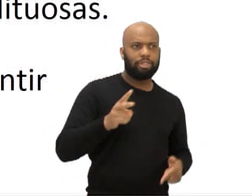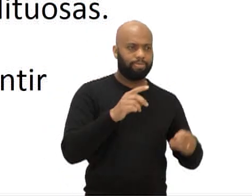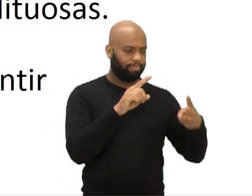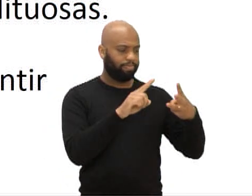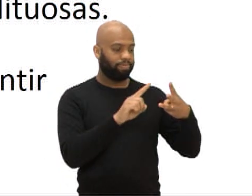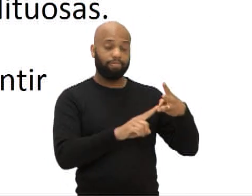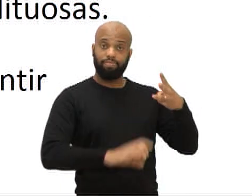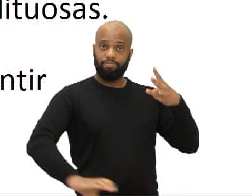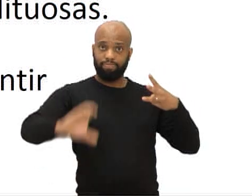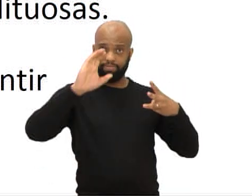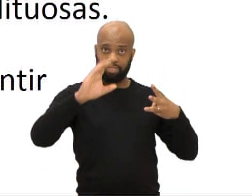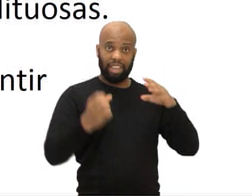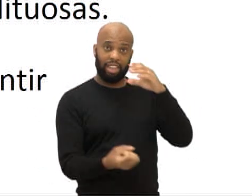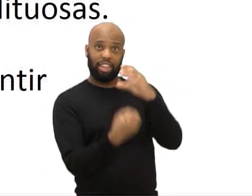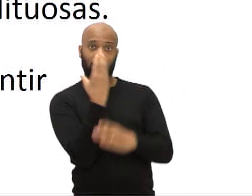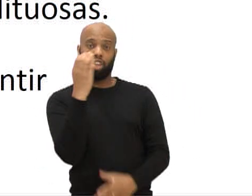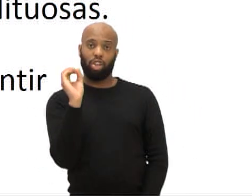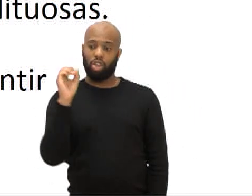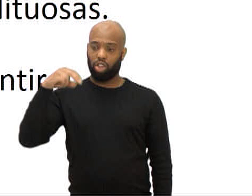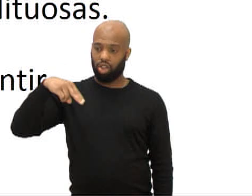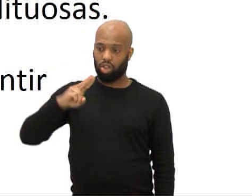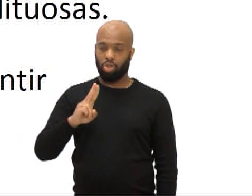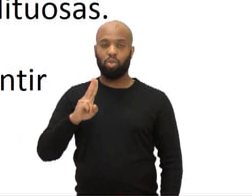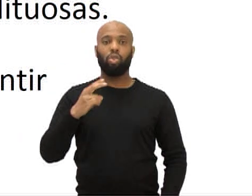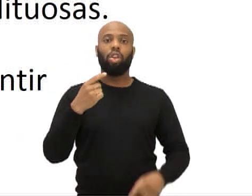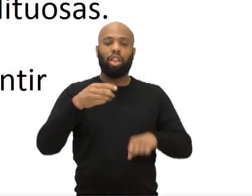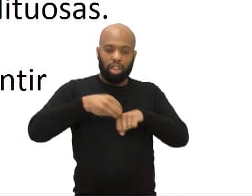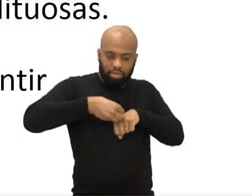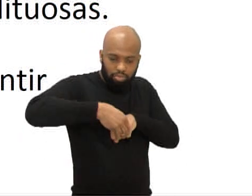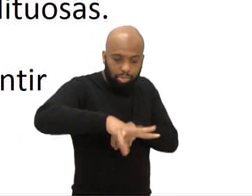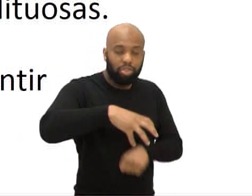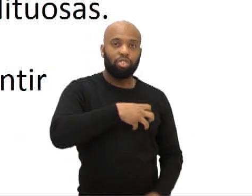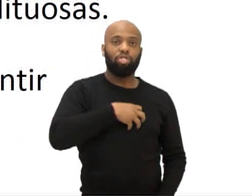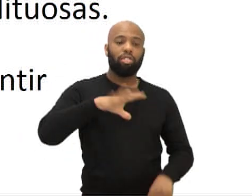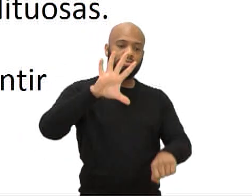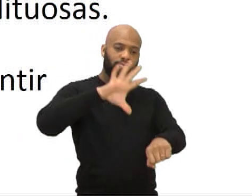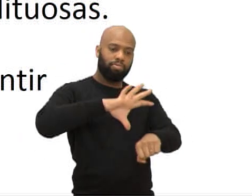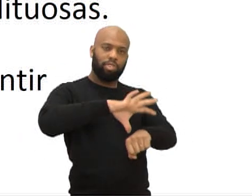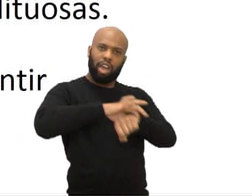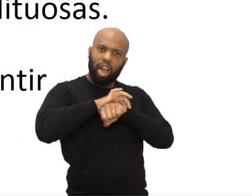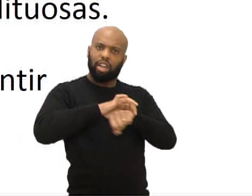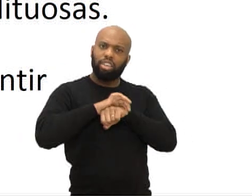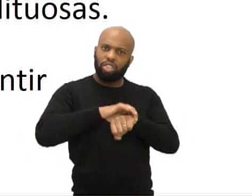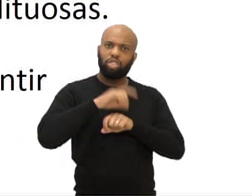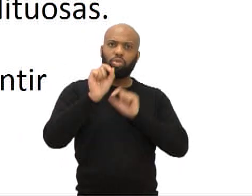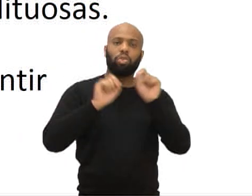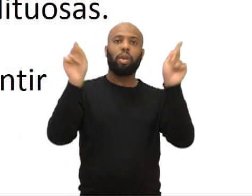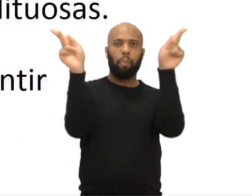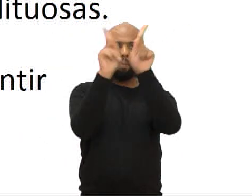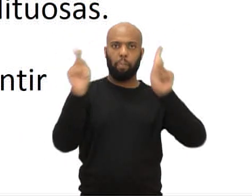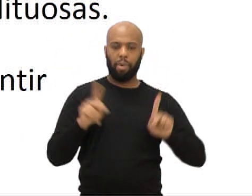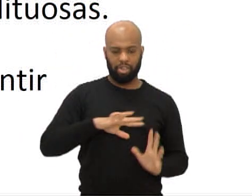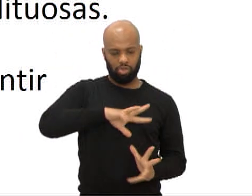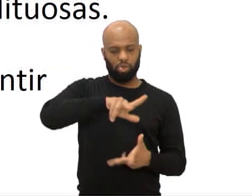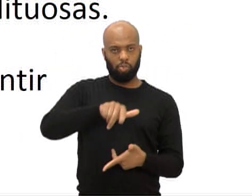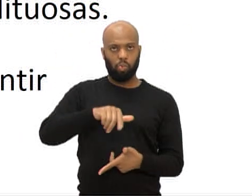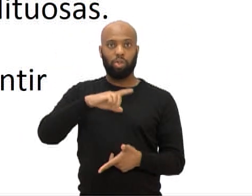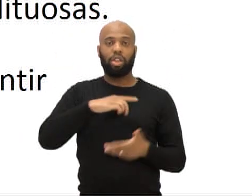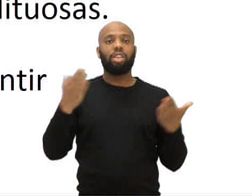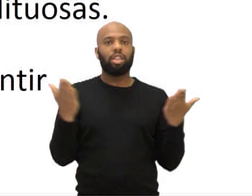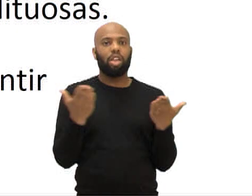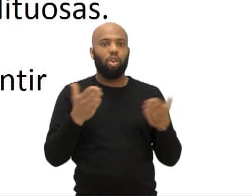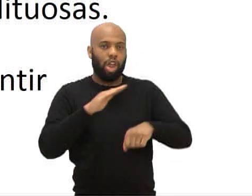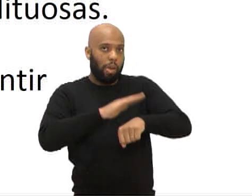C. A criação da ONU é sugerida como meio de garantir a paz no mundo. Vocês terão